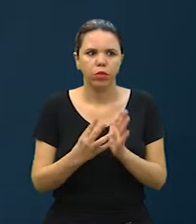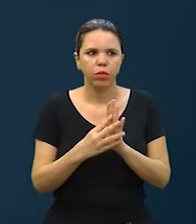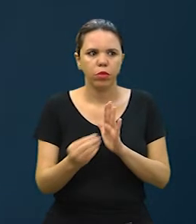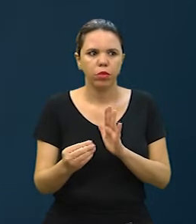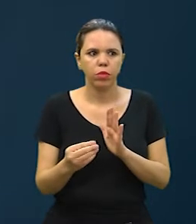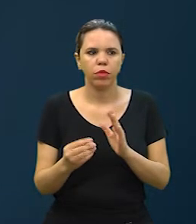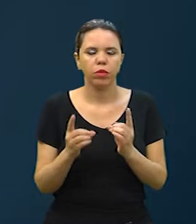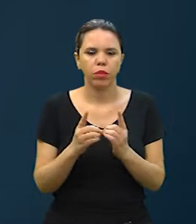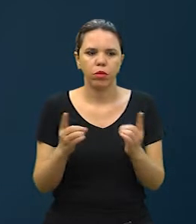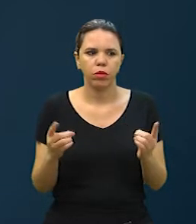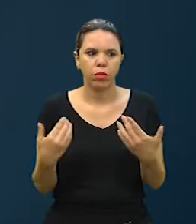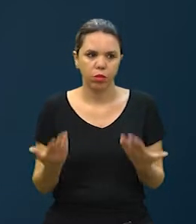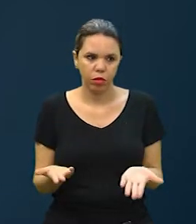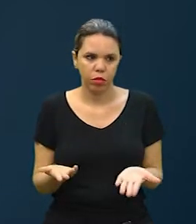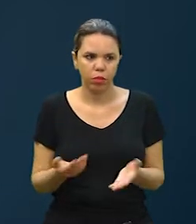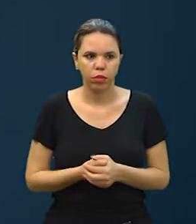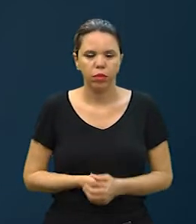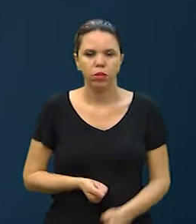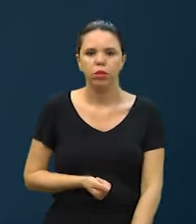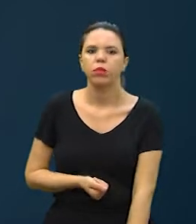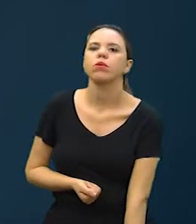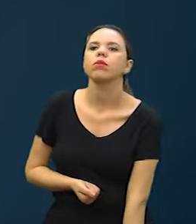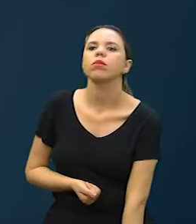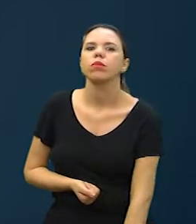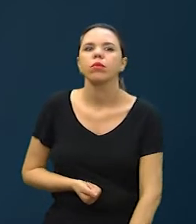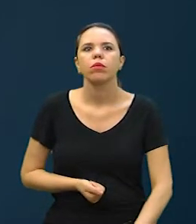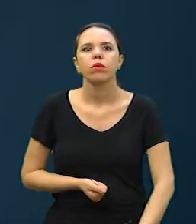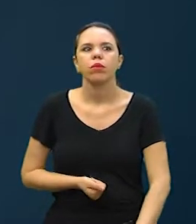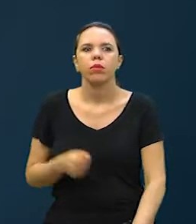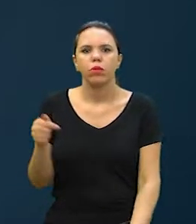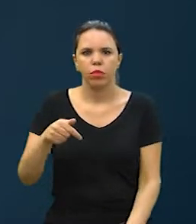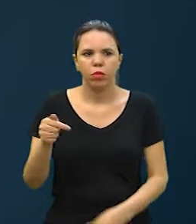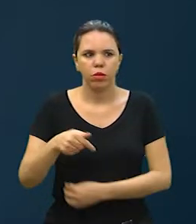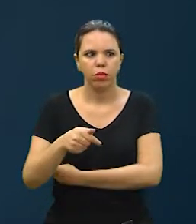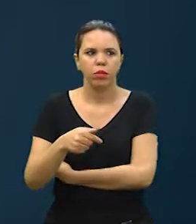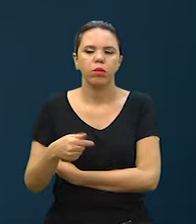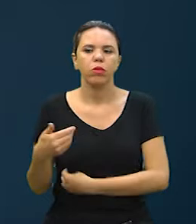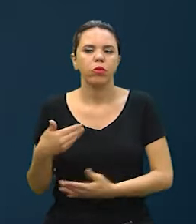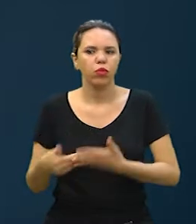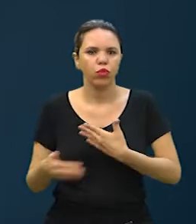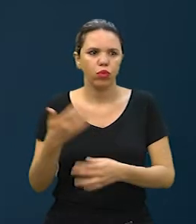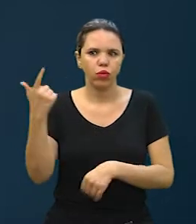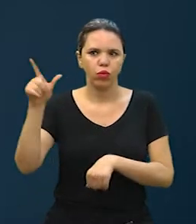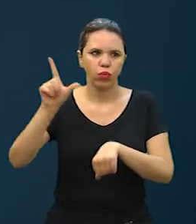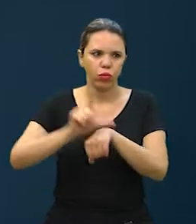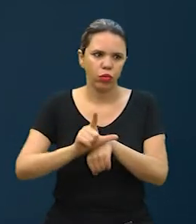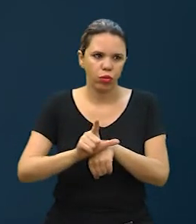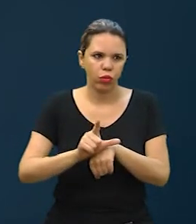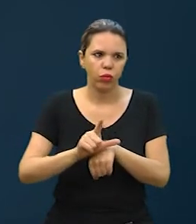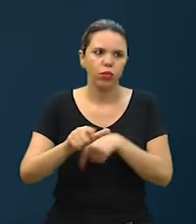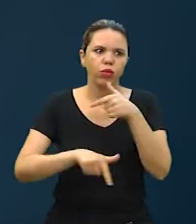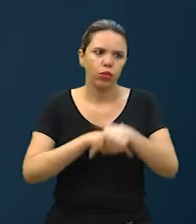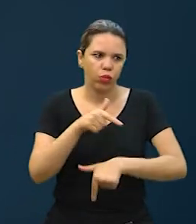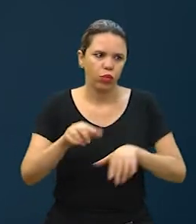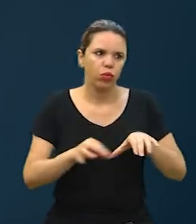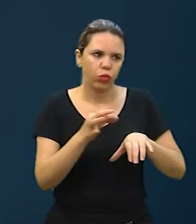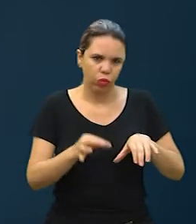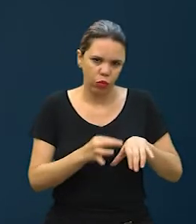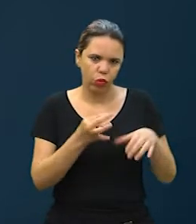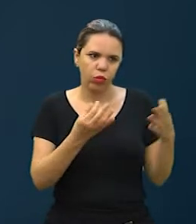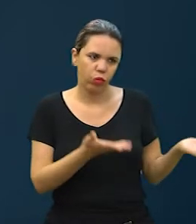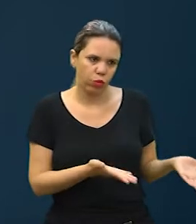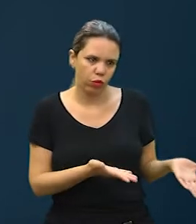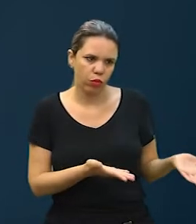de serviço. A gente é franquia, então tanto aqui ou qualquer outra loja vai ter esse trabalho de costureira